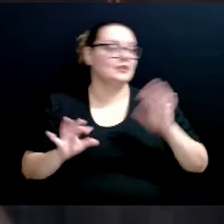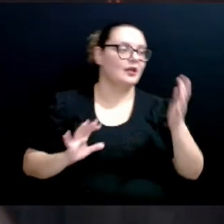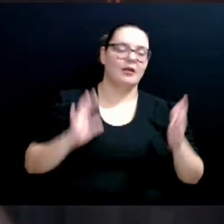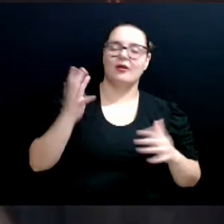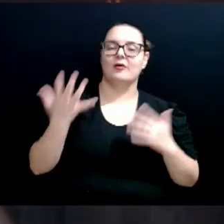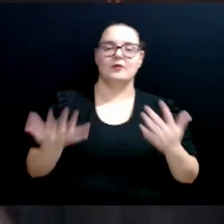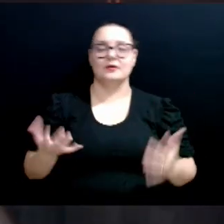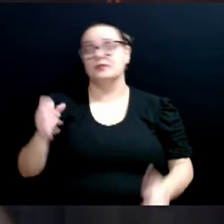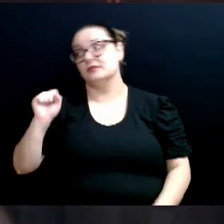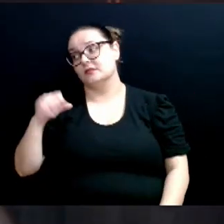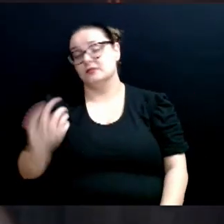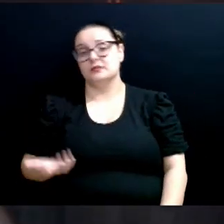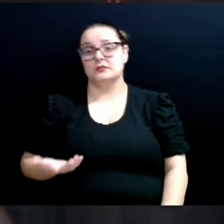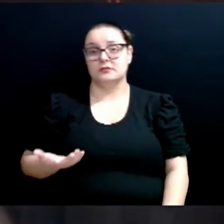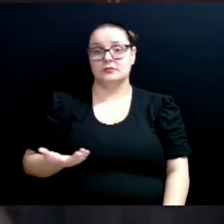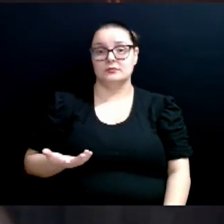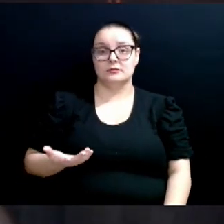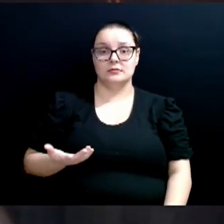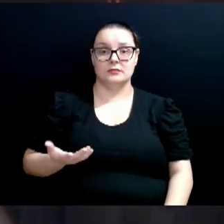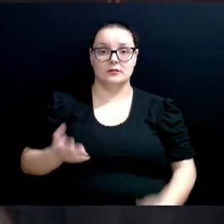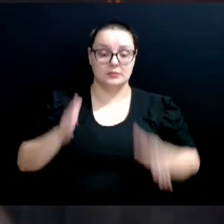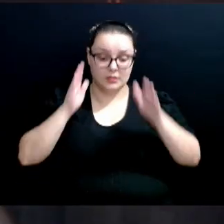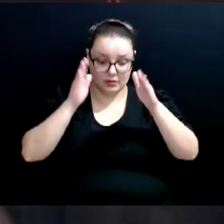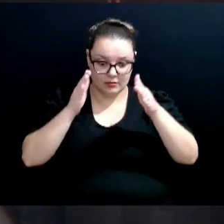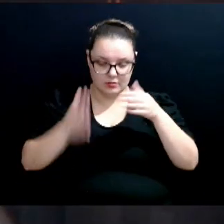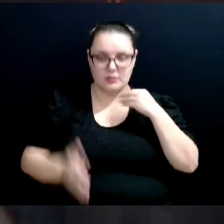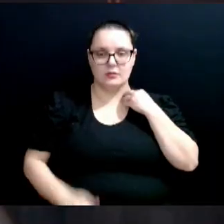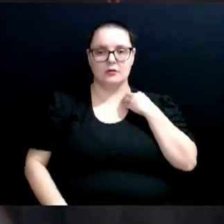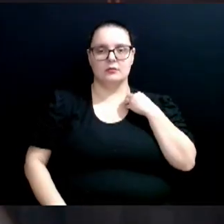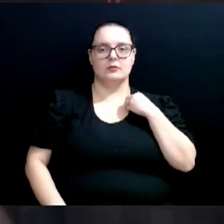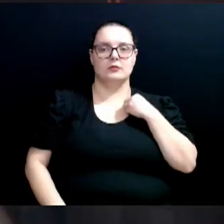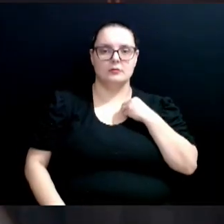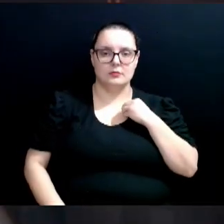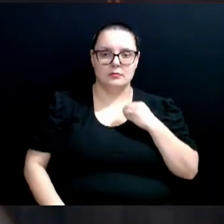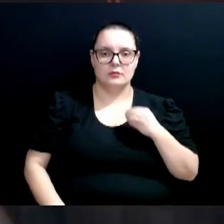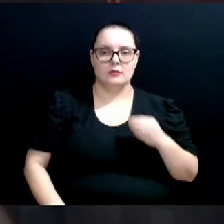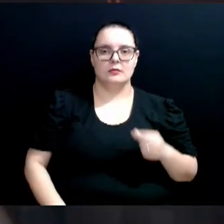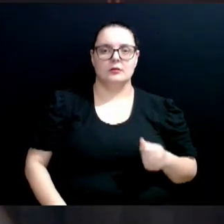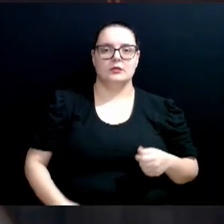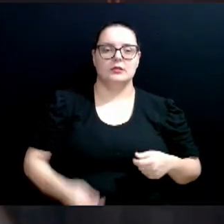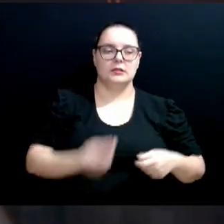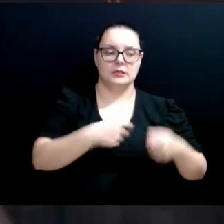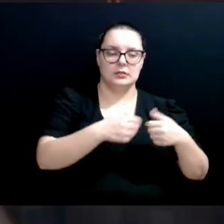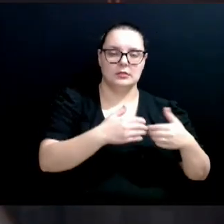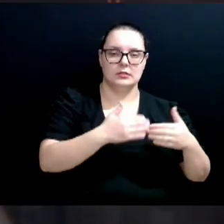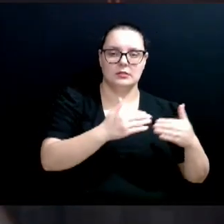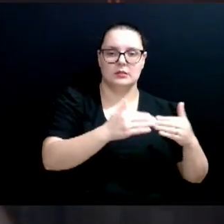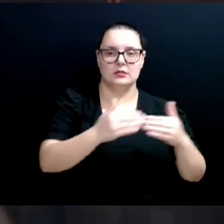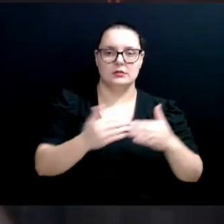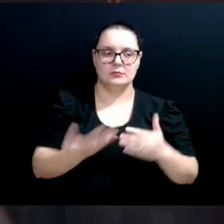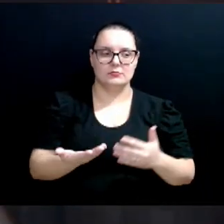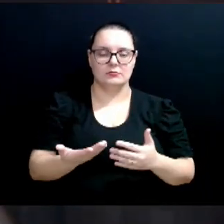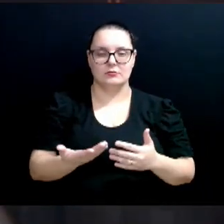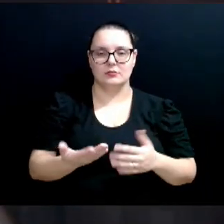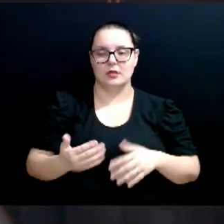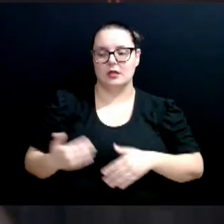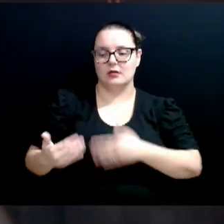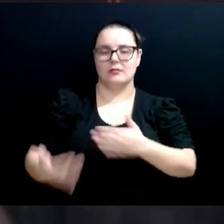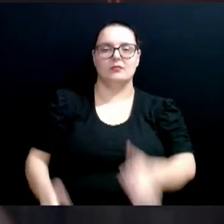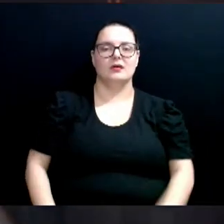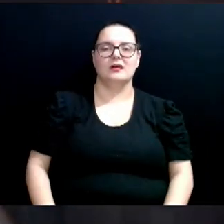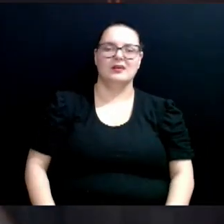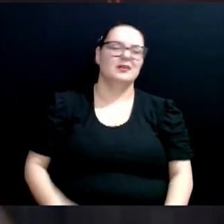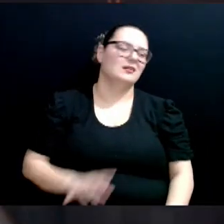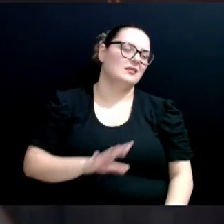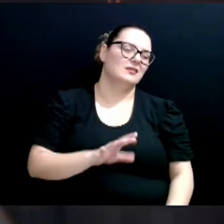que você acaba focando muito ali. E aí você acaba negociando outras coisas. E aí depois, com o passar do tempo, você fala, não, isso aqui não é mais negociável,